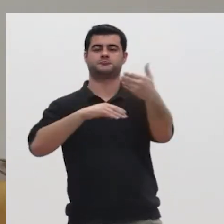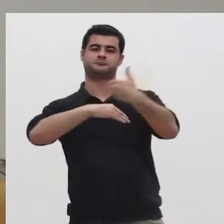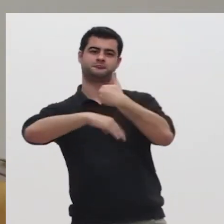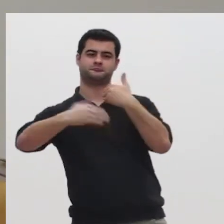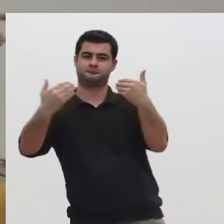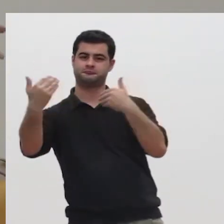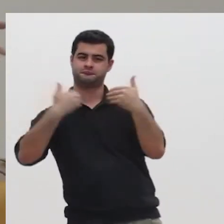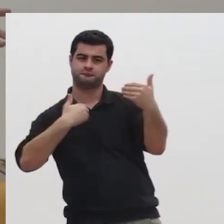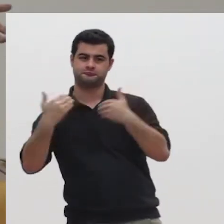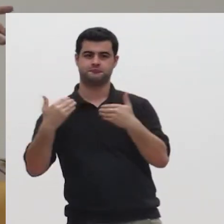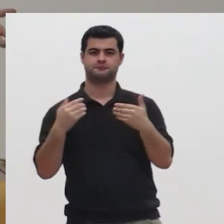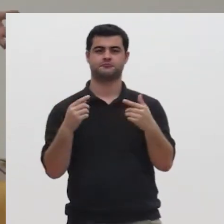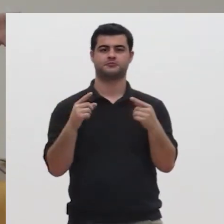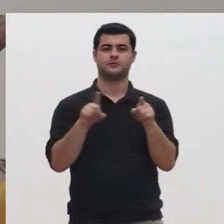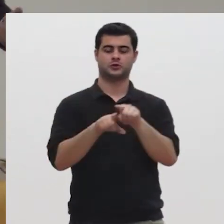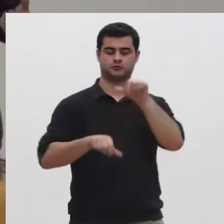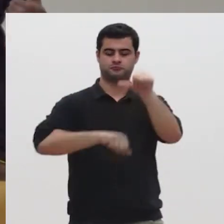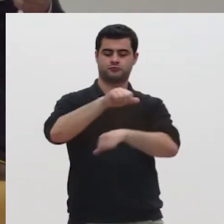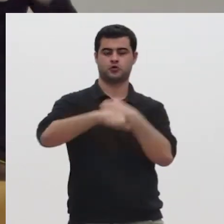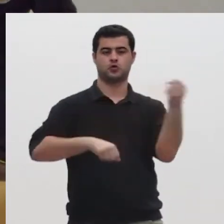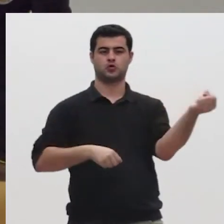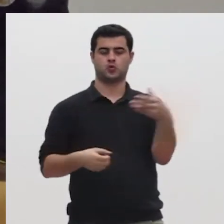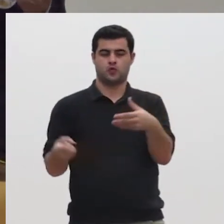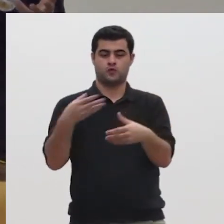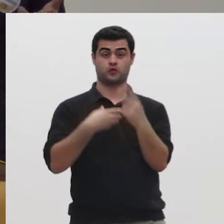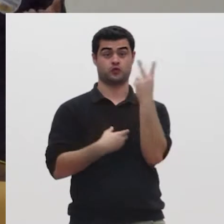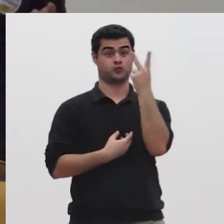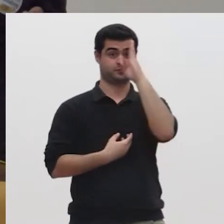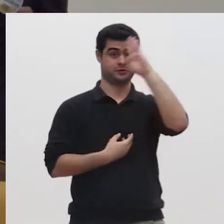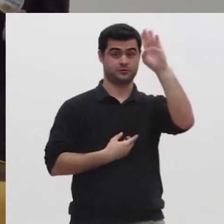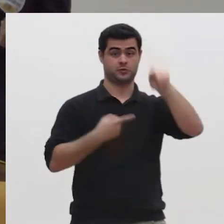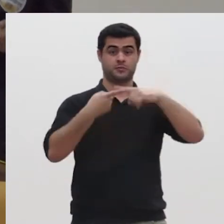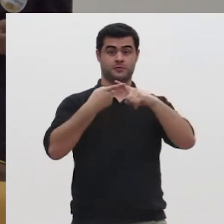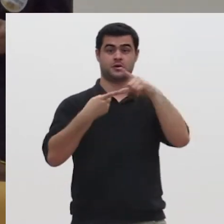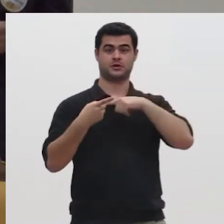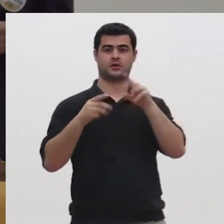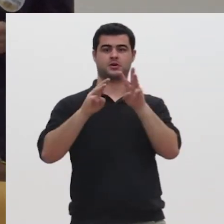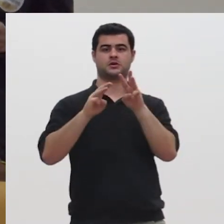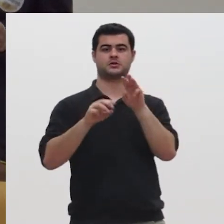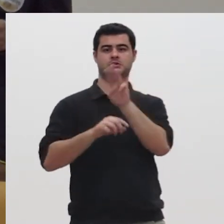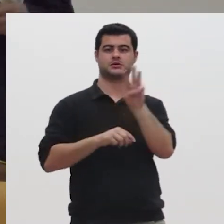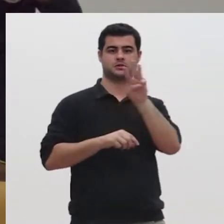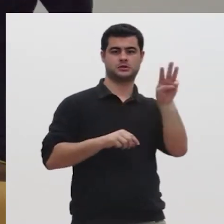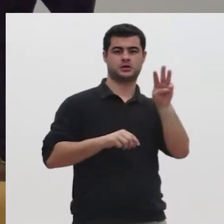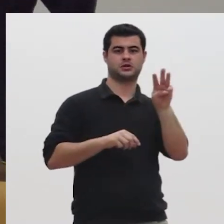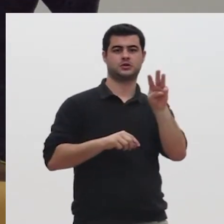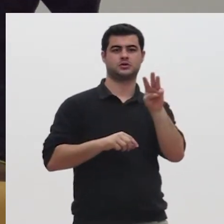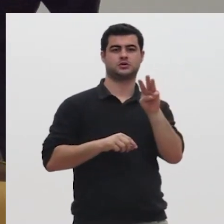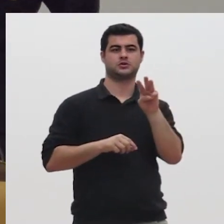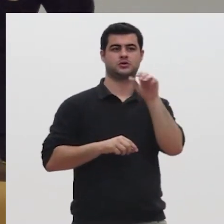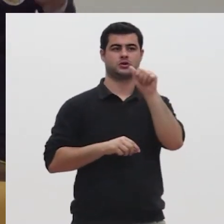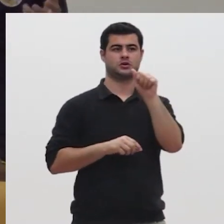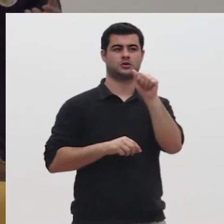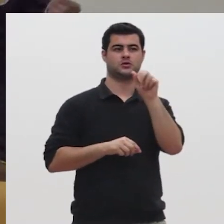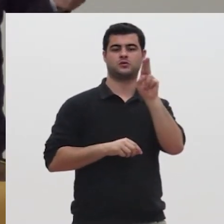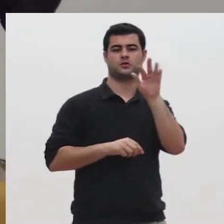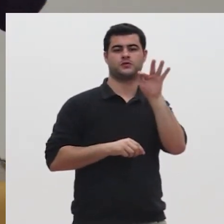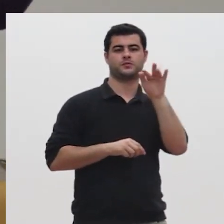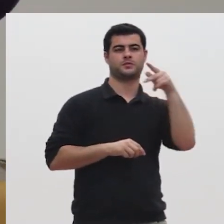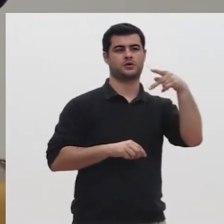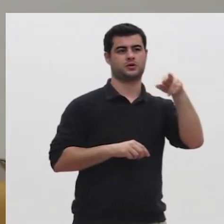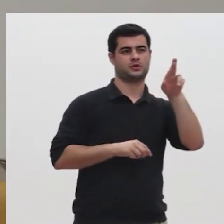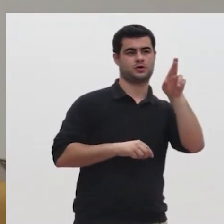uma inovação, duas grandes inovações. Uma vocês encontram no site aufrqueremos.online, é uma instalação do Democracy,